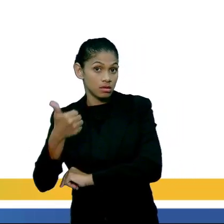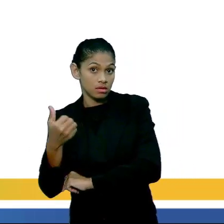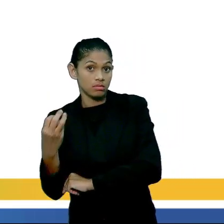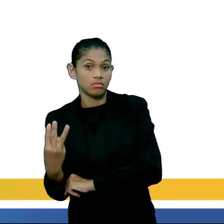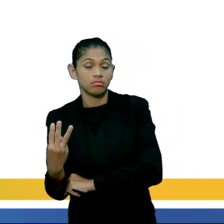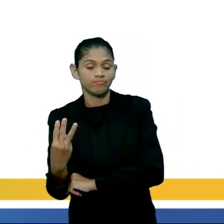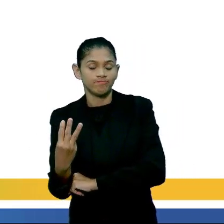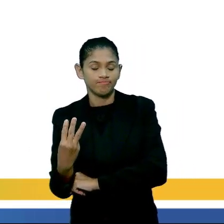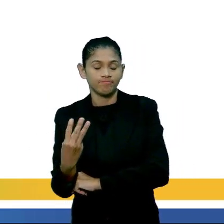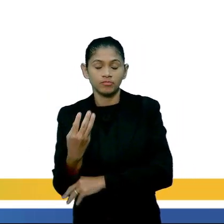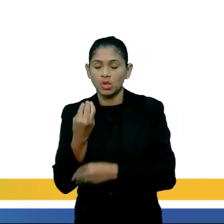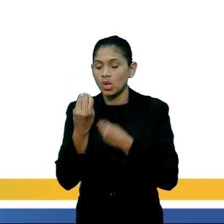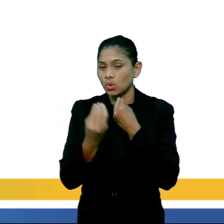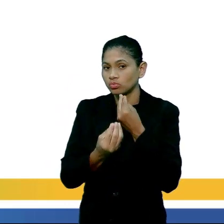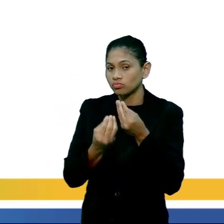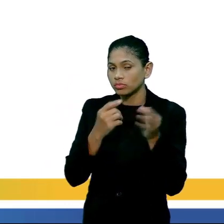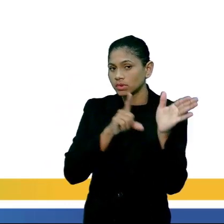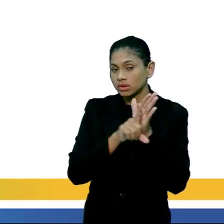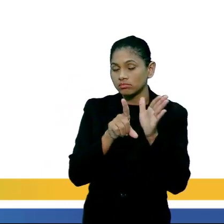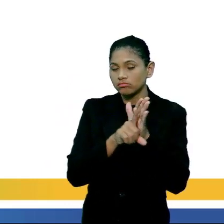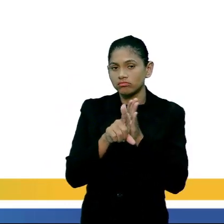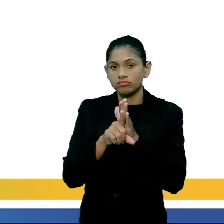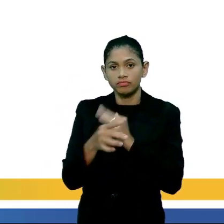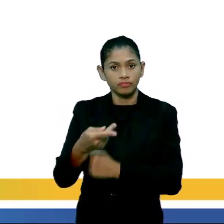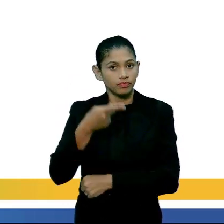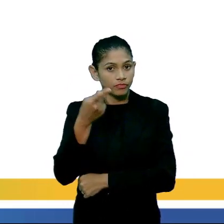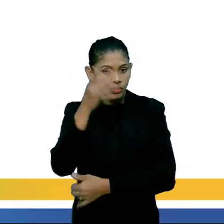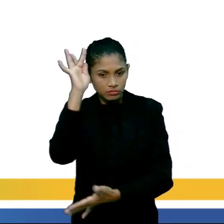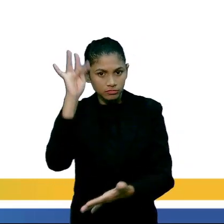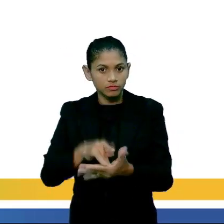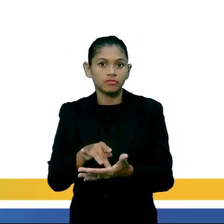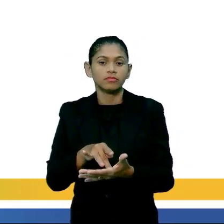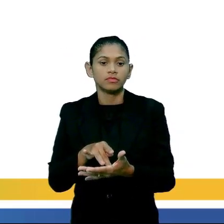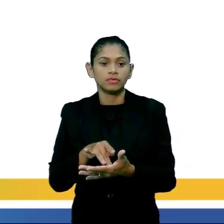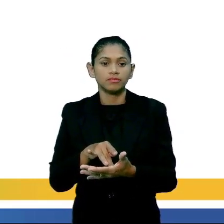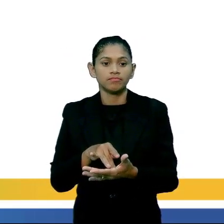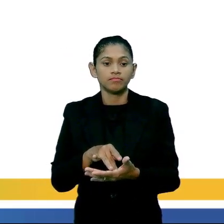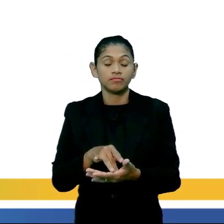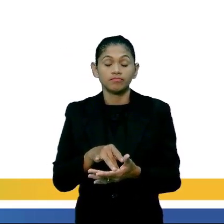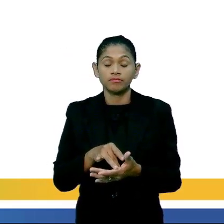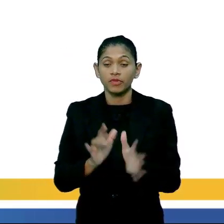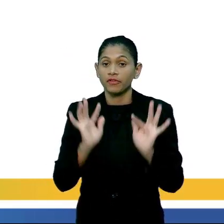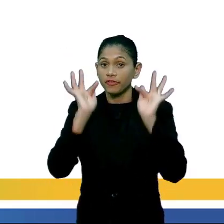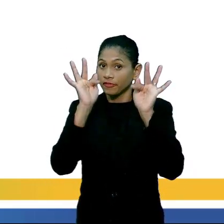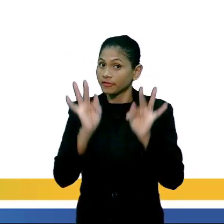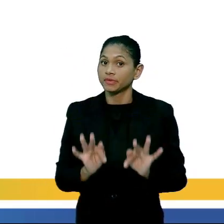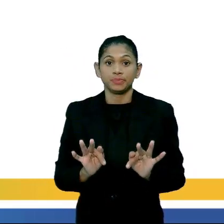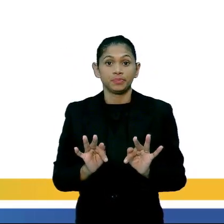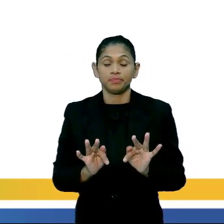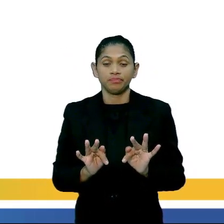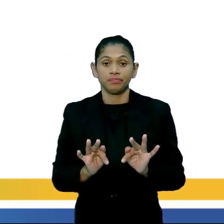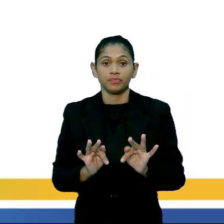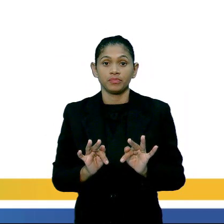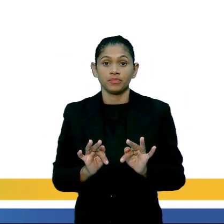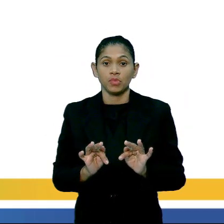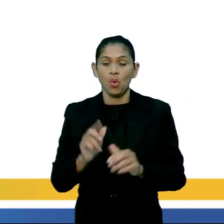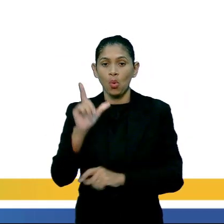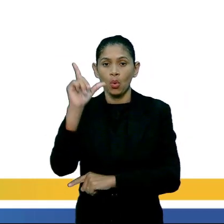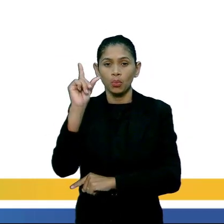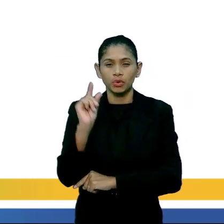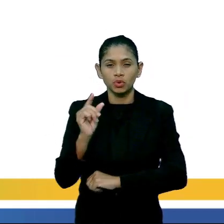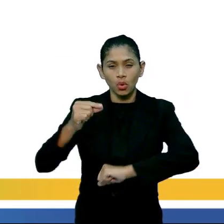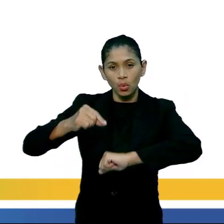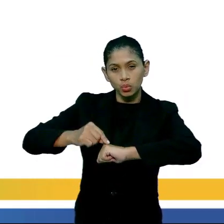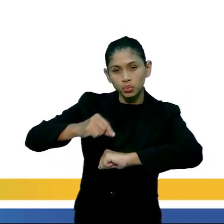ela não dá o valor exato, então ela acaba por aqui. O menor caminho percorrido pela